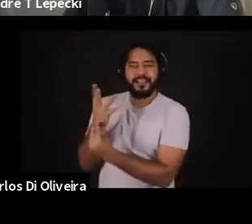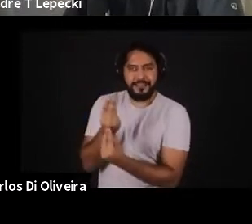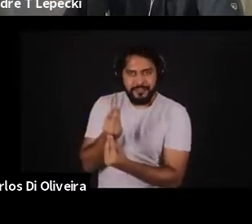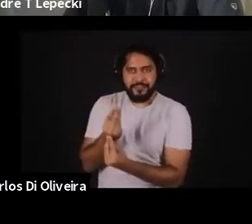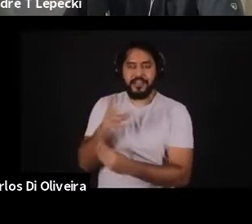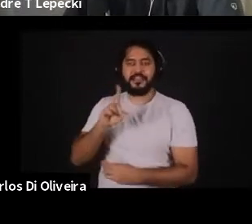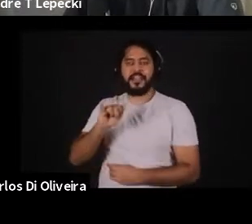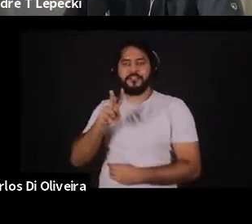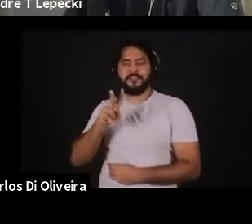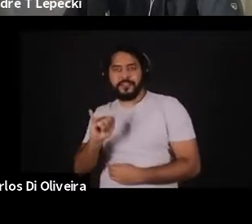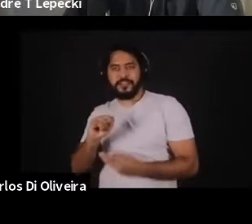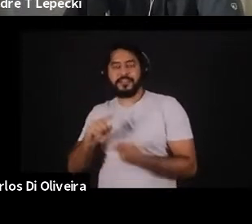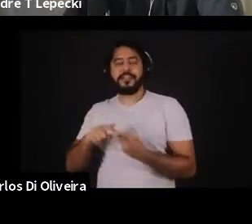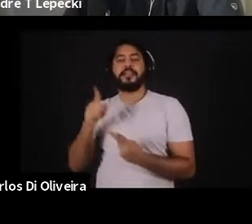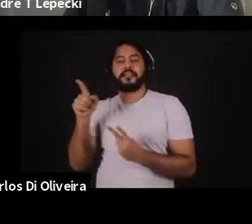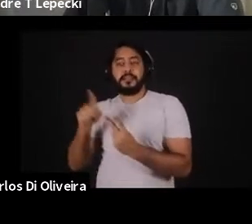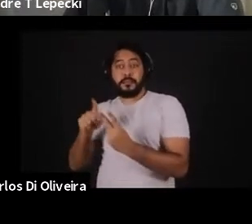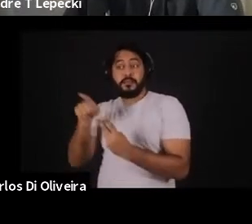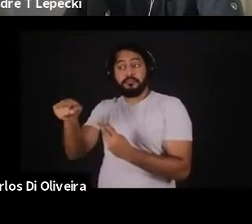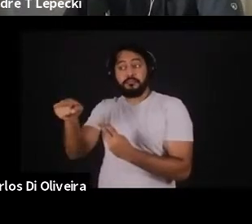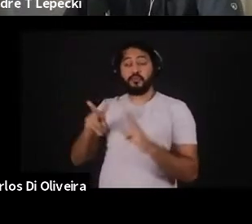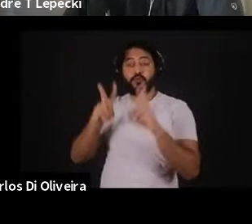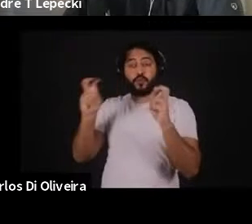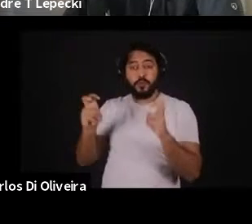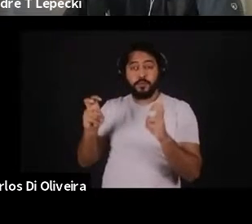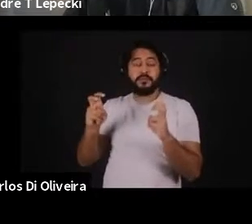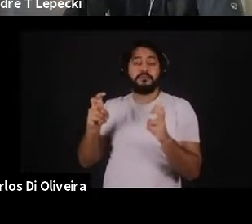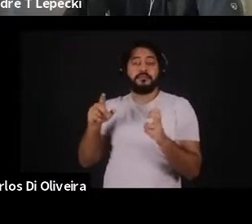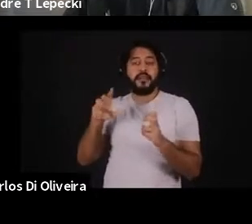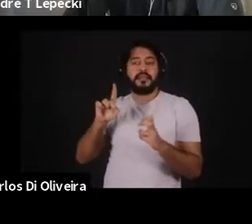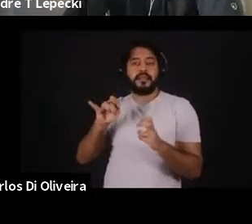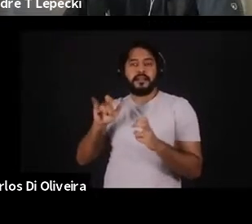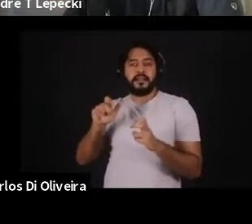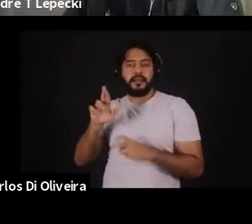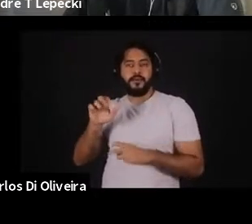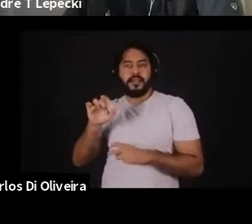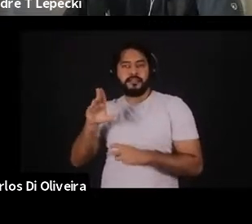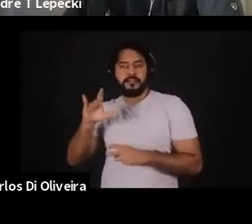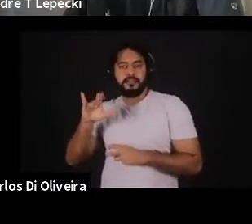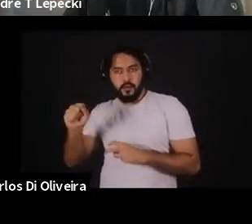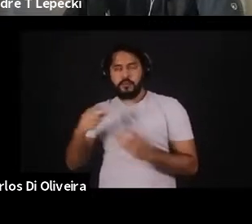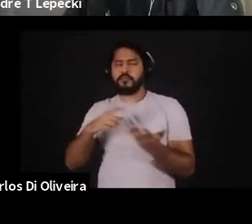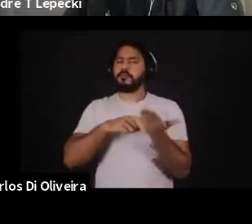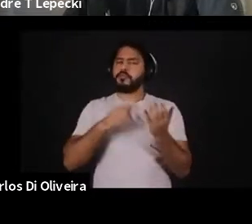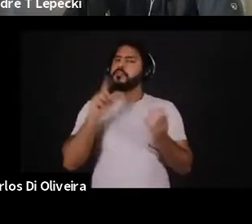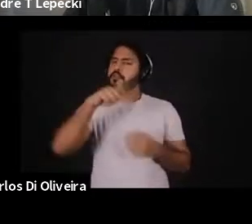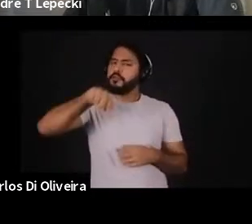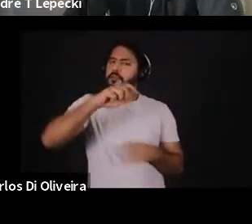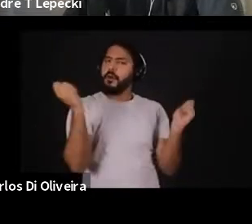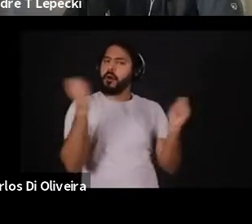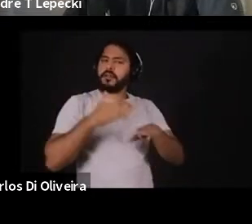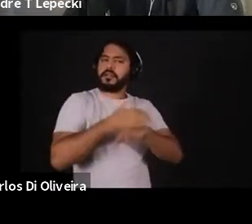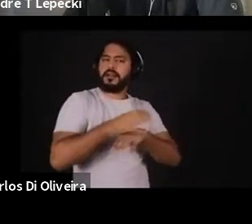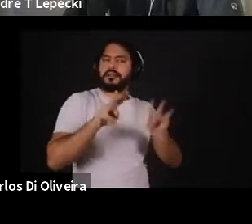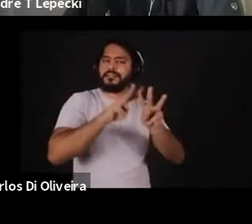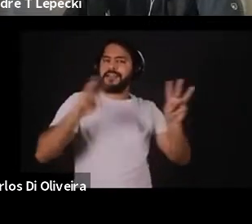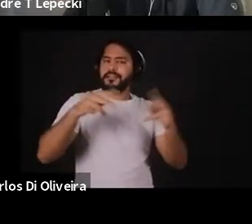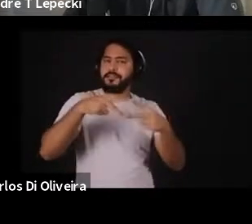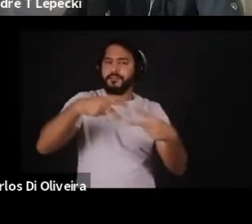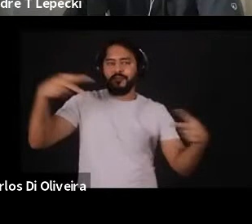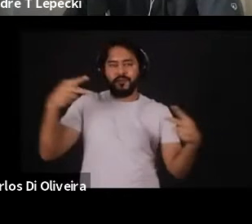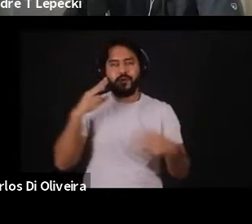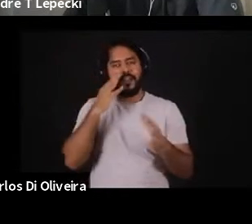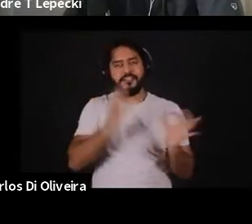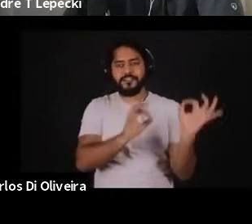dupla Delirar o Racial, que está em cartaz na plataforma digital do Pivô, o Pivô Satélite. A conversa tem mediação do Vitor